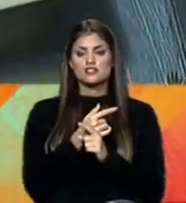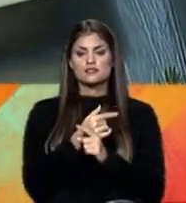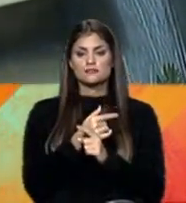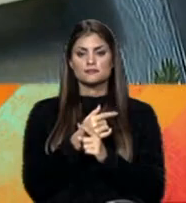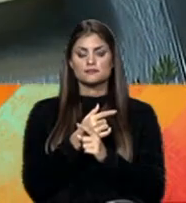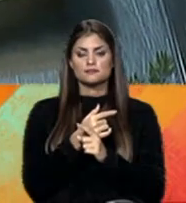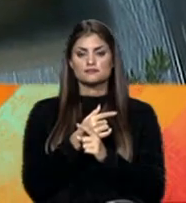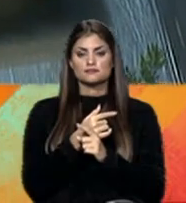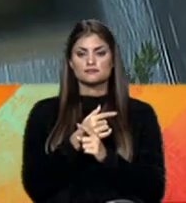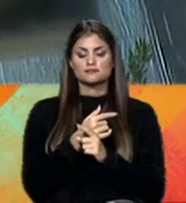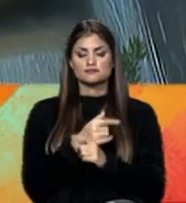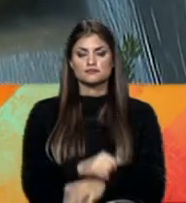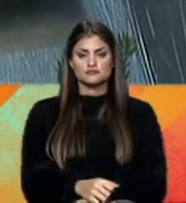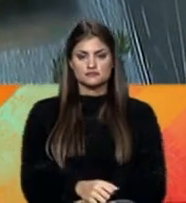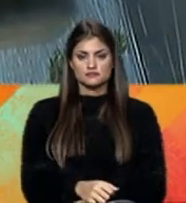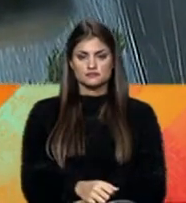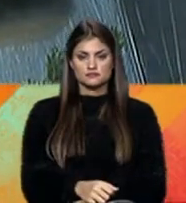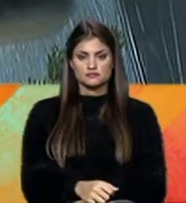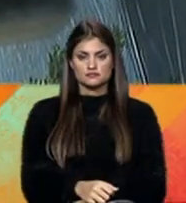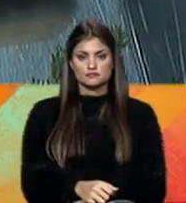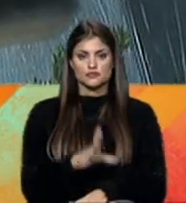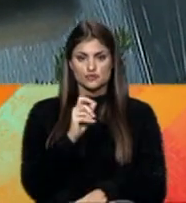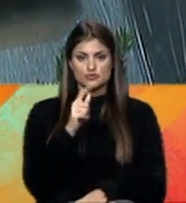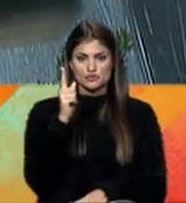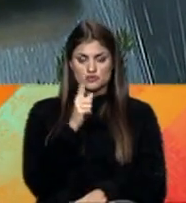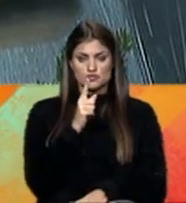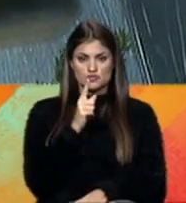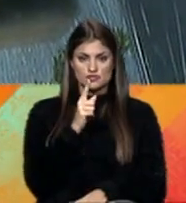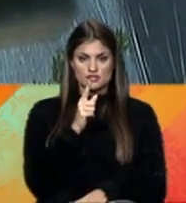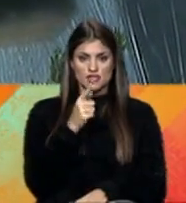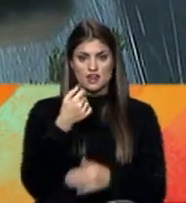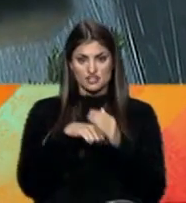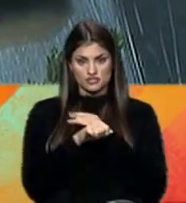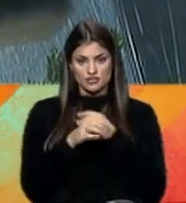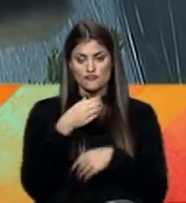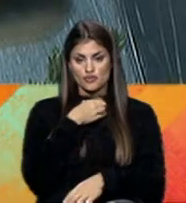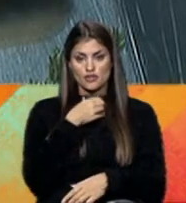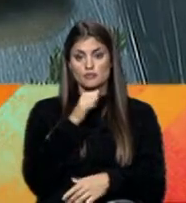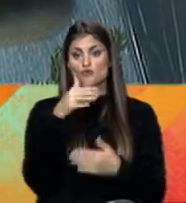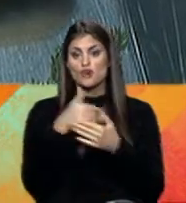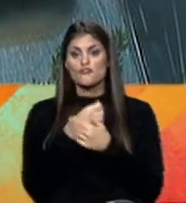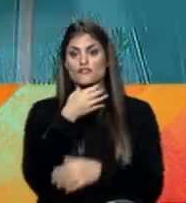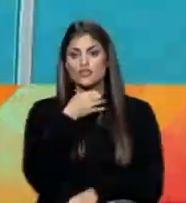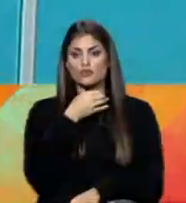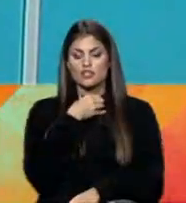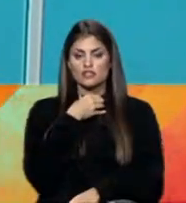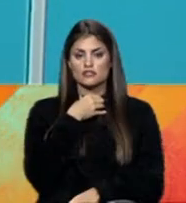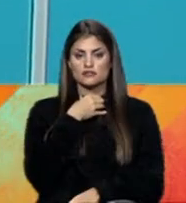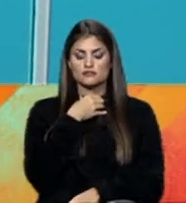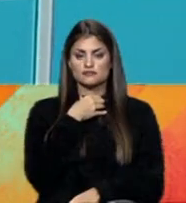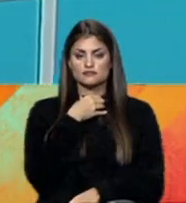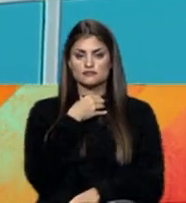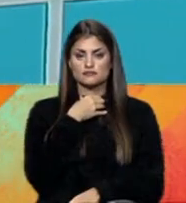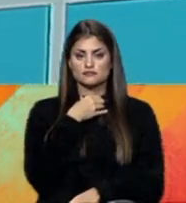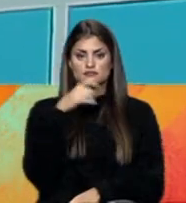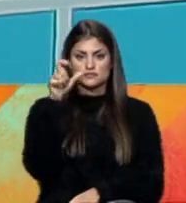é. Exatamente. O Zé Régio nasceu em Vila do Conde e morreu em Vila do Conde. E ele tem